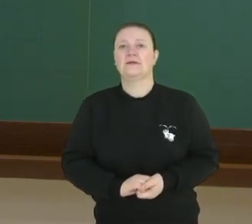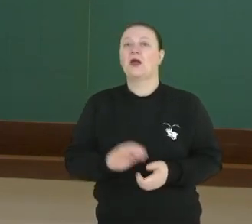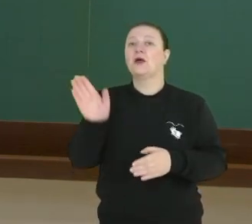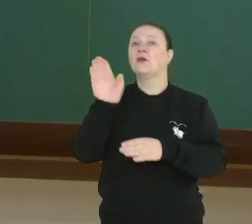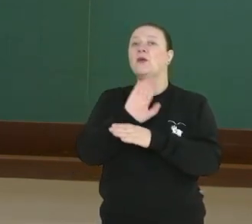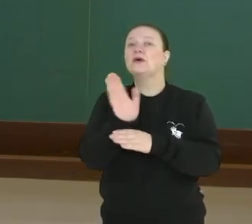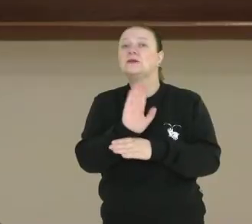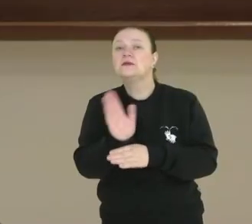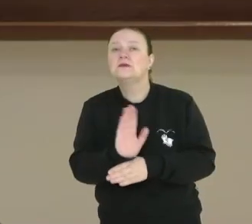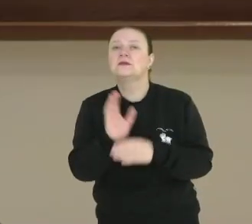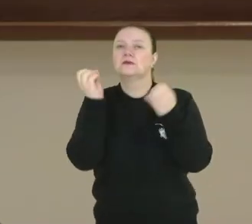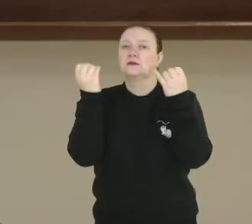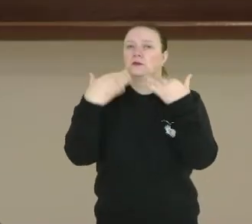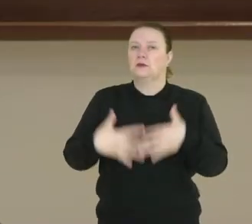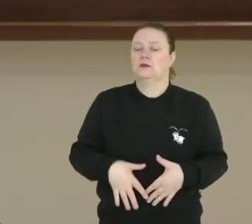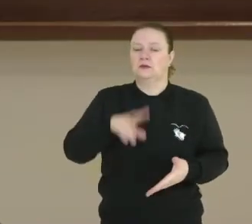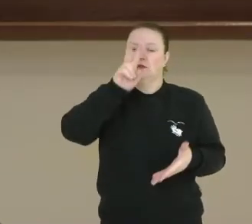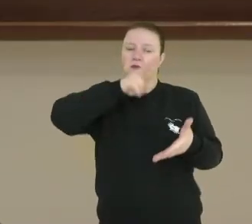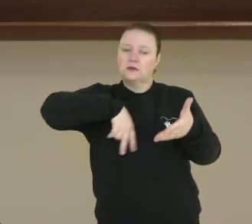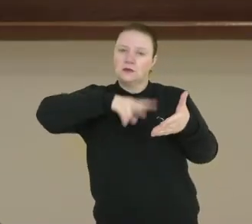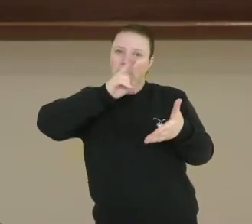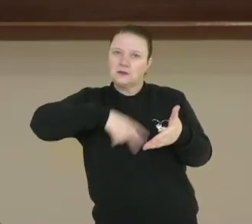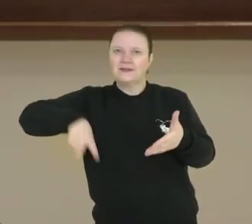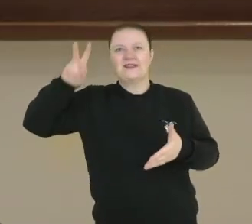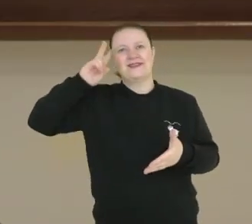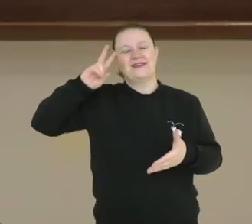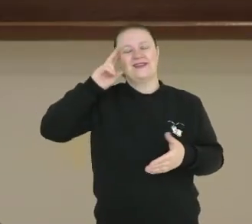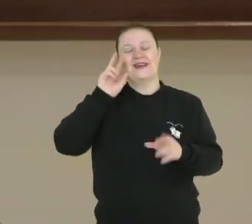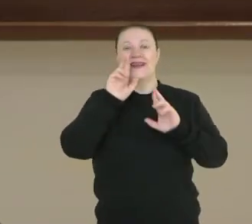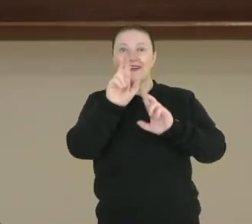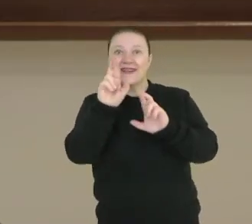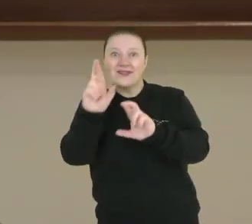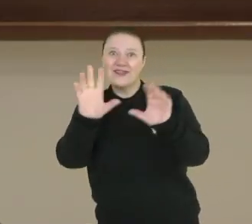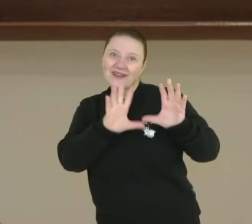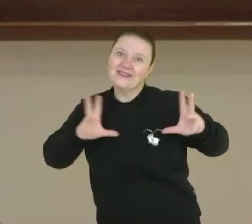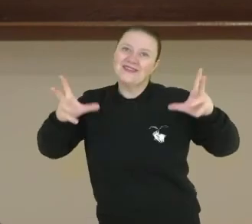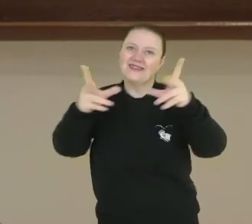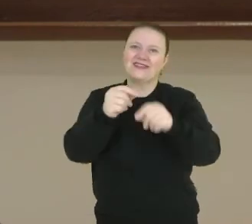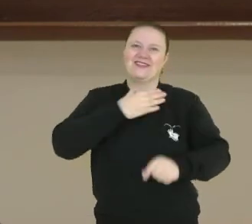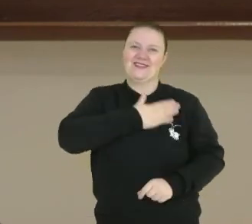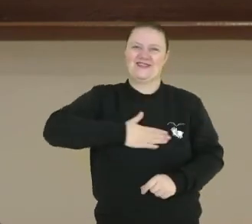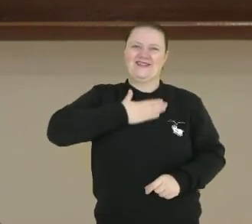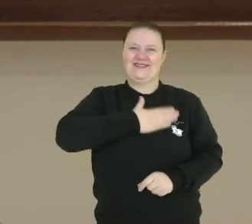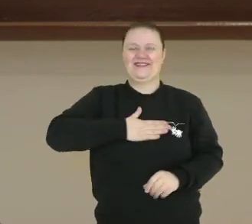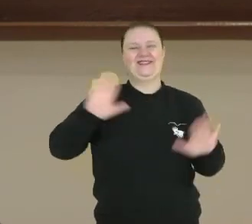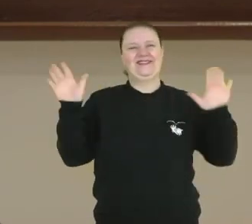nós falamos sobre leitura de causo. Espero que vocês tenham gostado. Até breve.